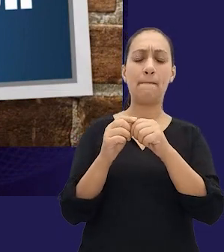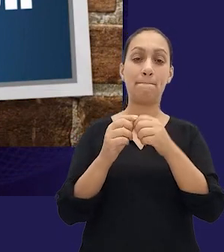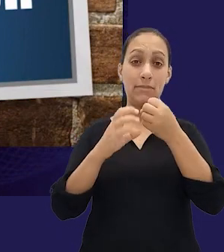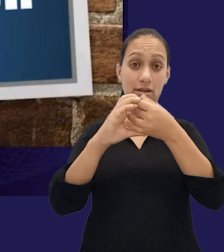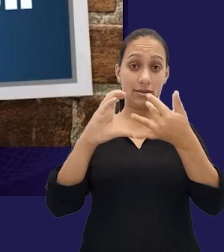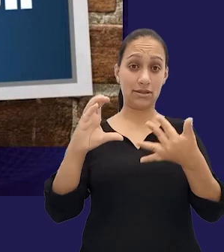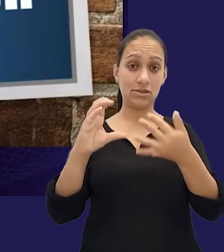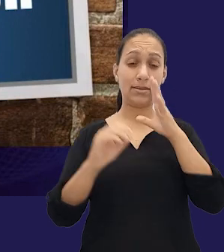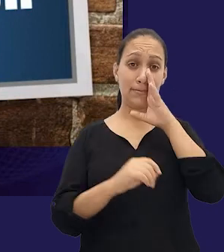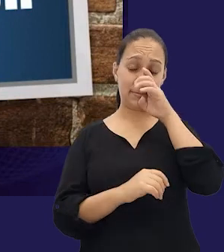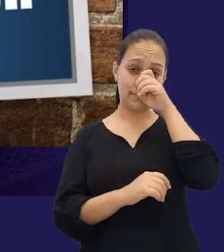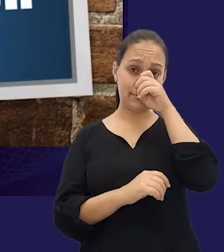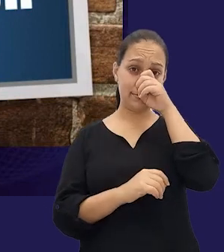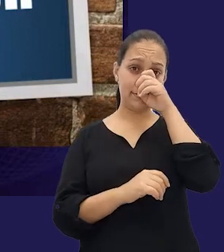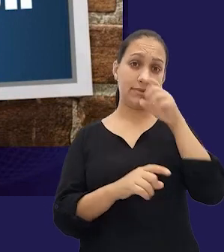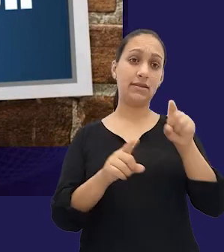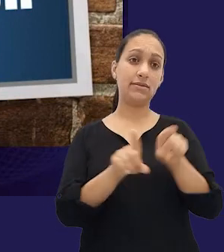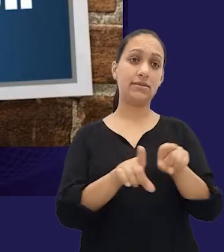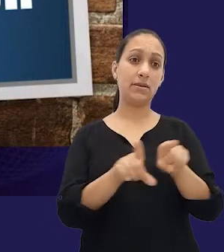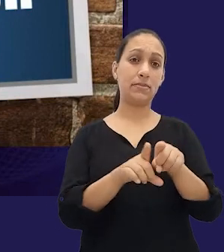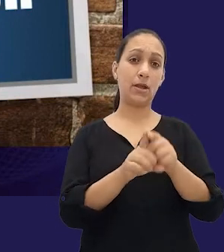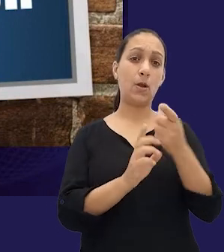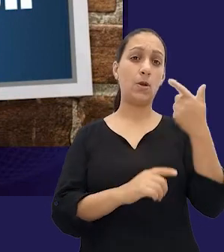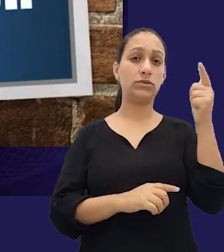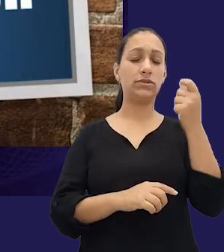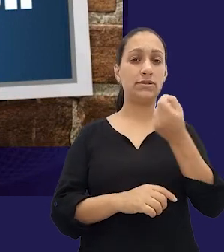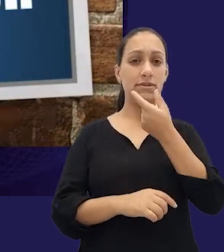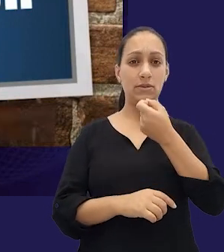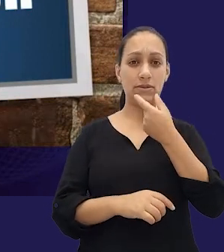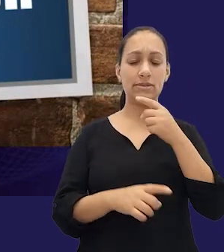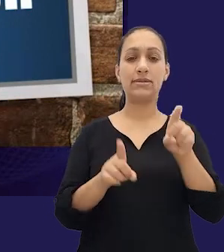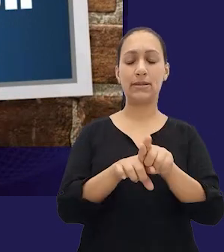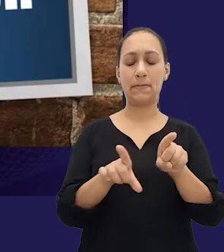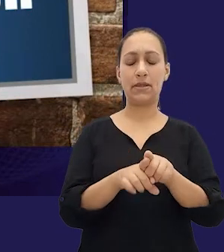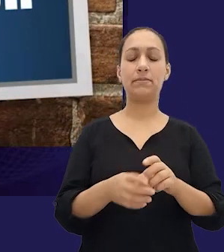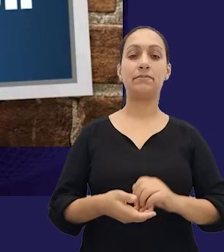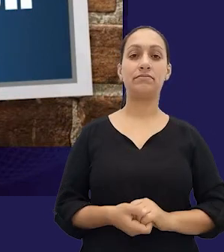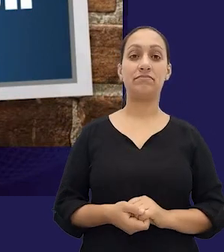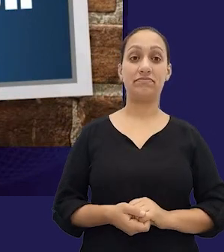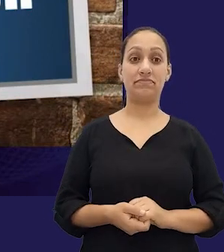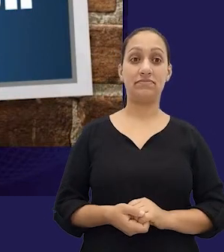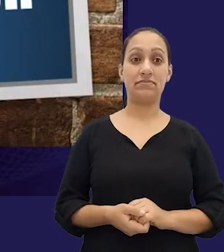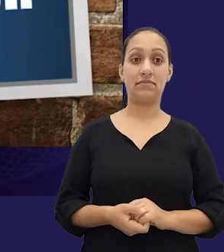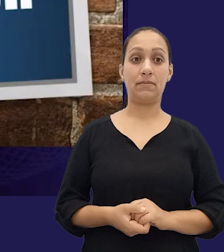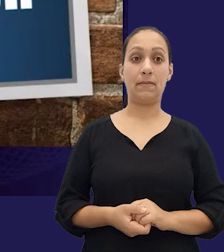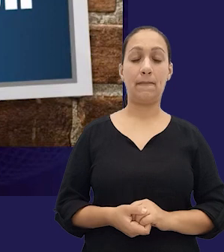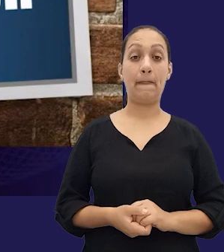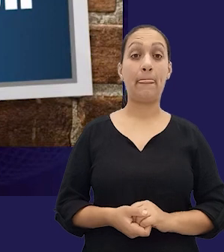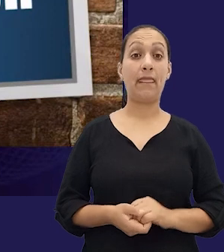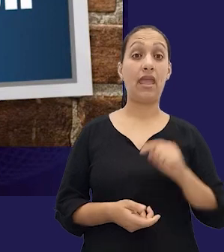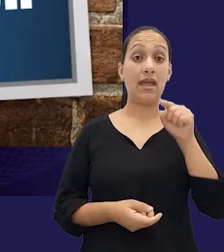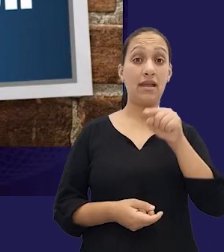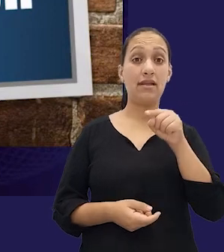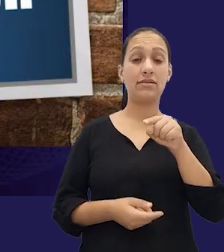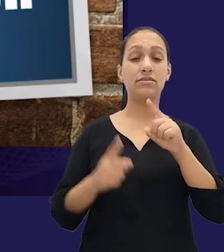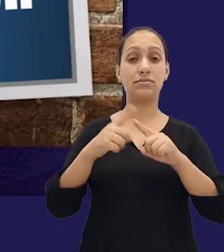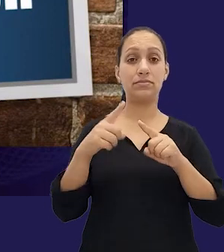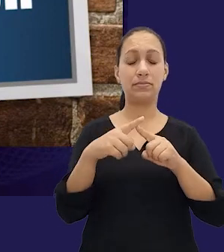caracteriza a resistência, e para as outras drogas, idem. Então, esta